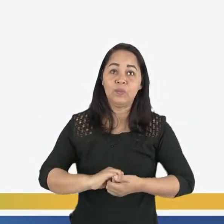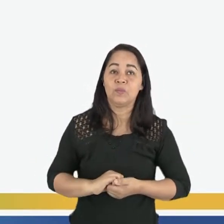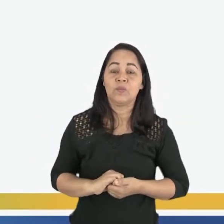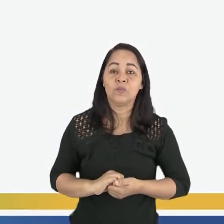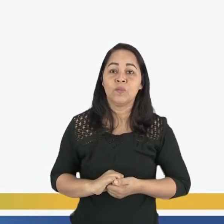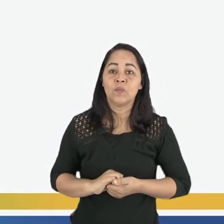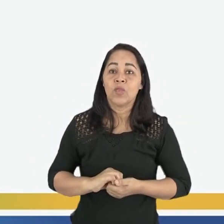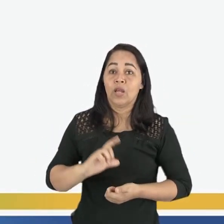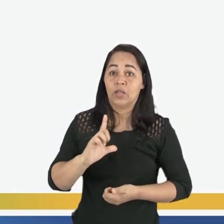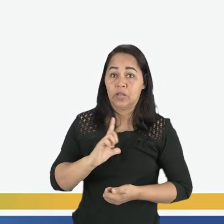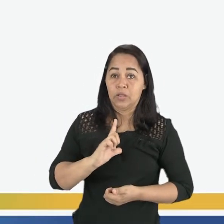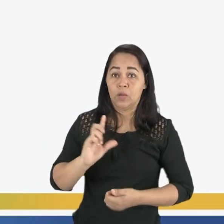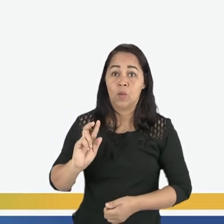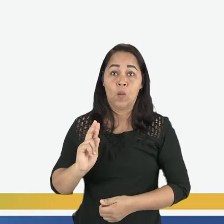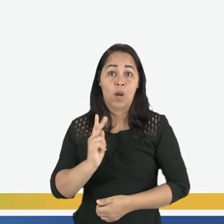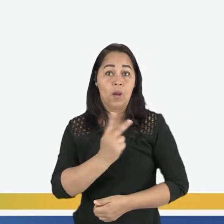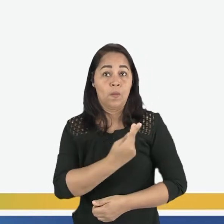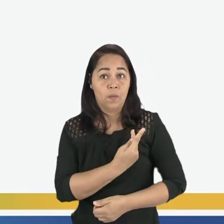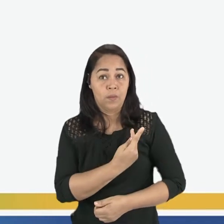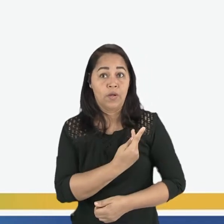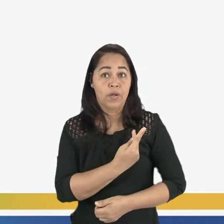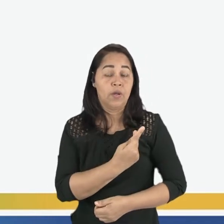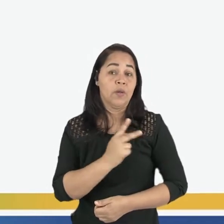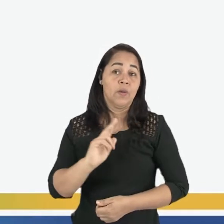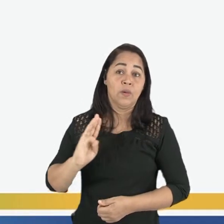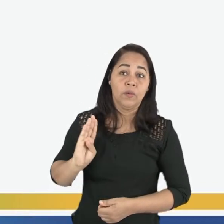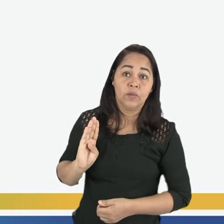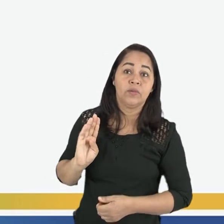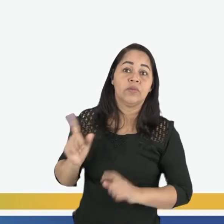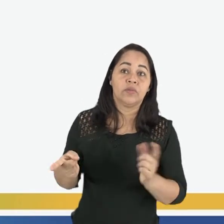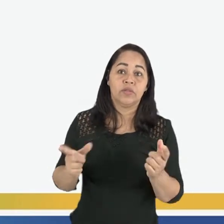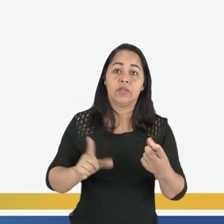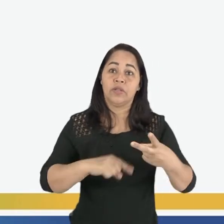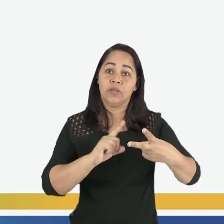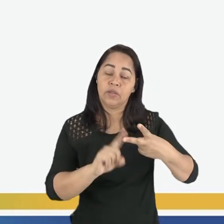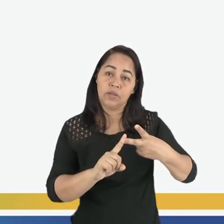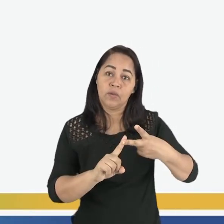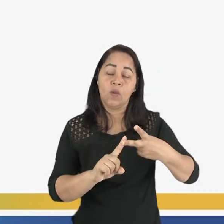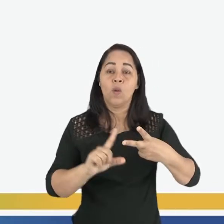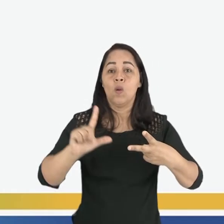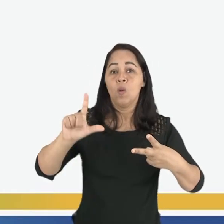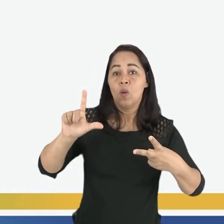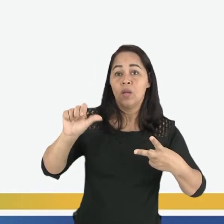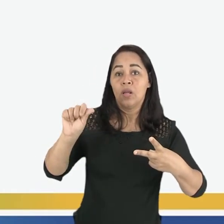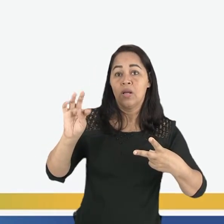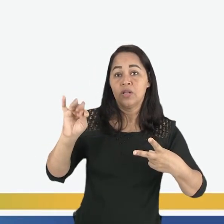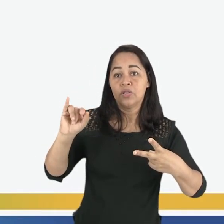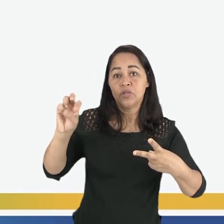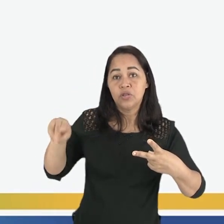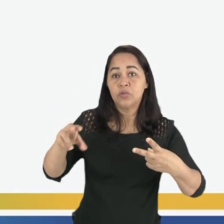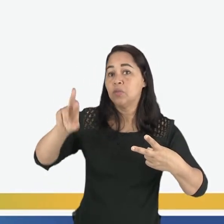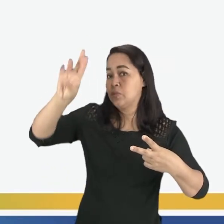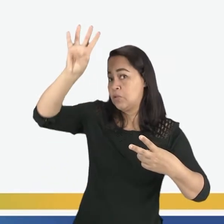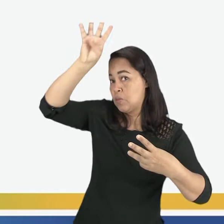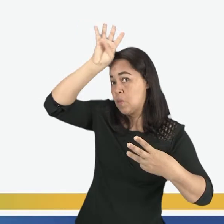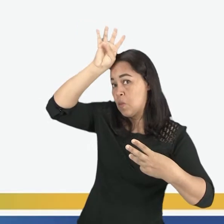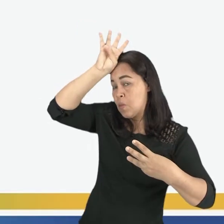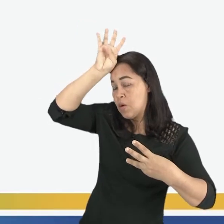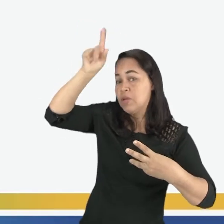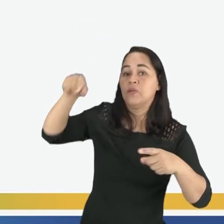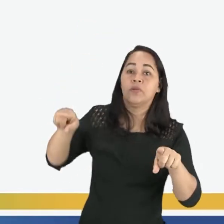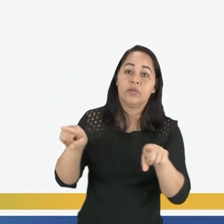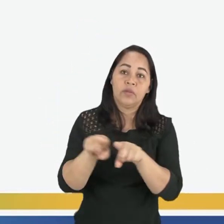o hebreu e o latino. O alfabeto latino ou romano é o sistema de escrita que deu origem à